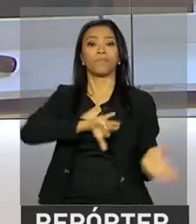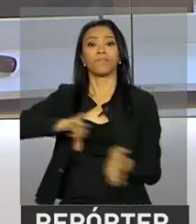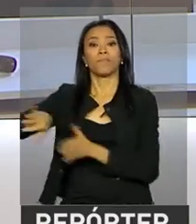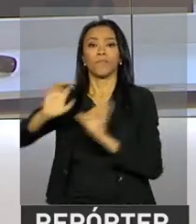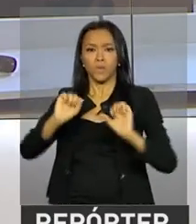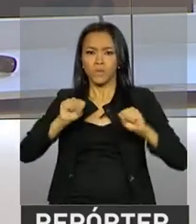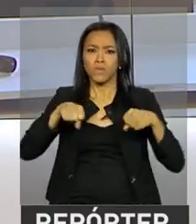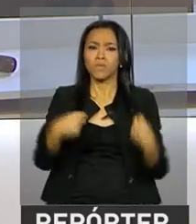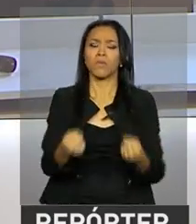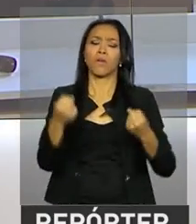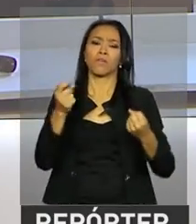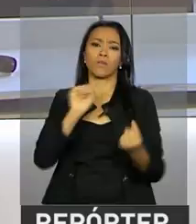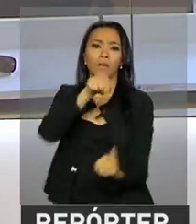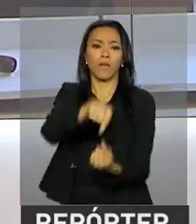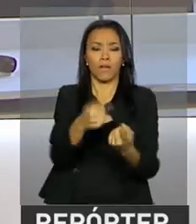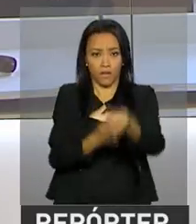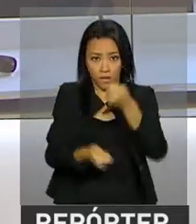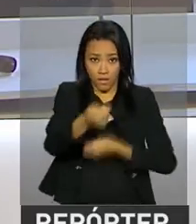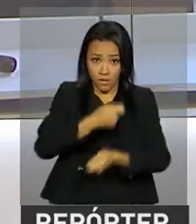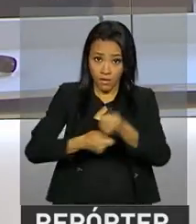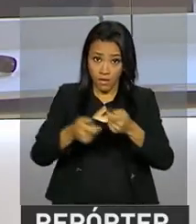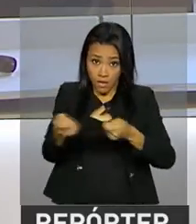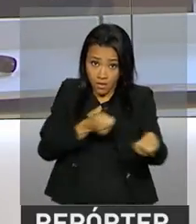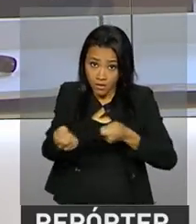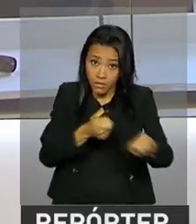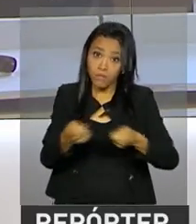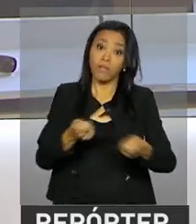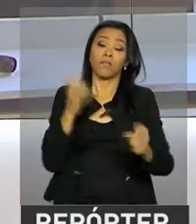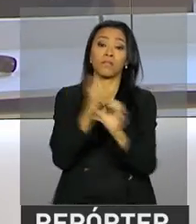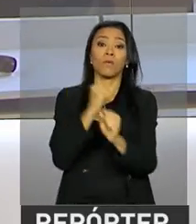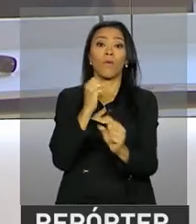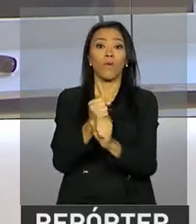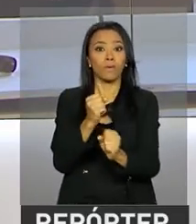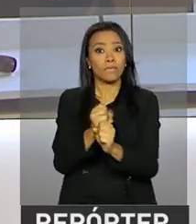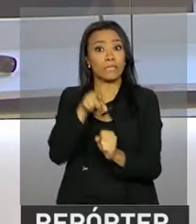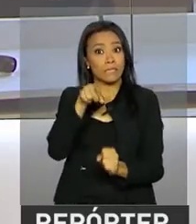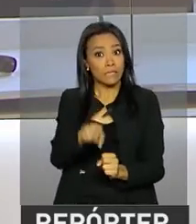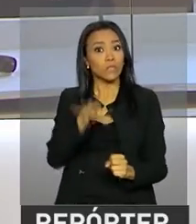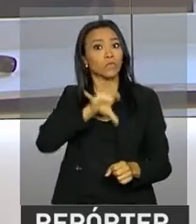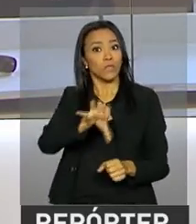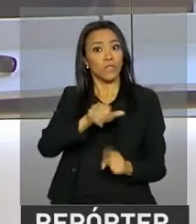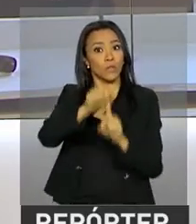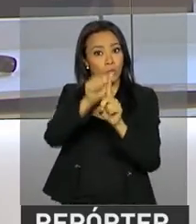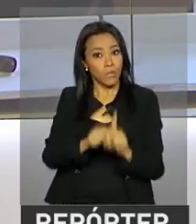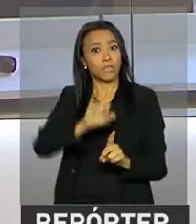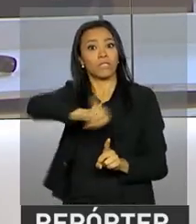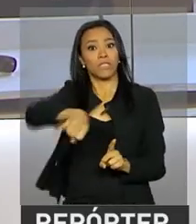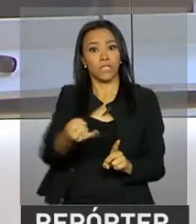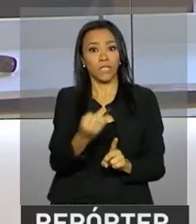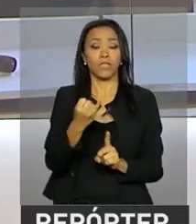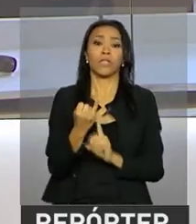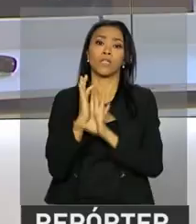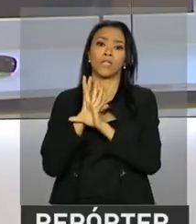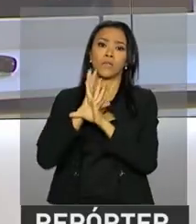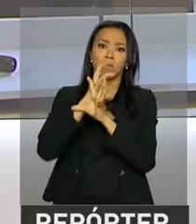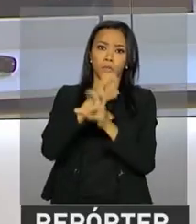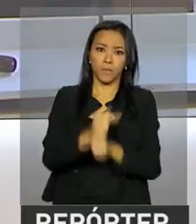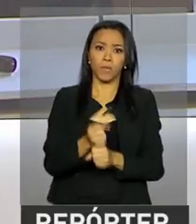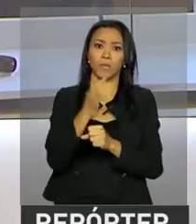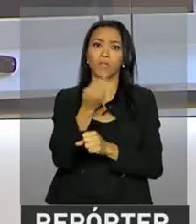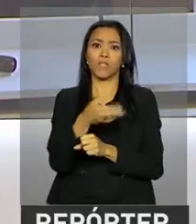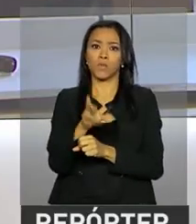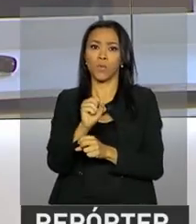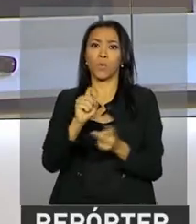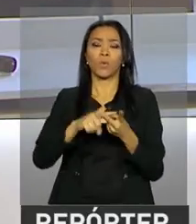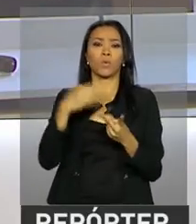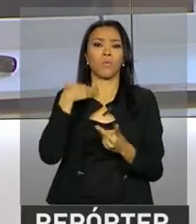equilibrar as contas públicas refletiram no resultado de janeiro do governo central que reúne as contas do tesouro nacional do banco central